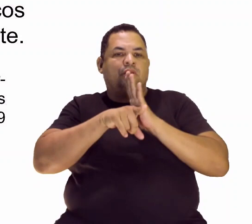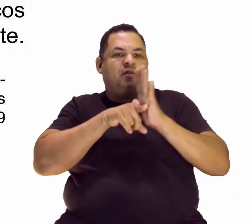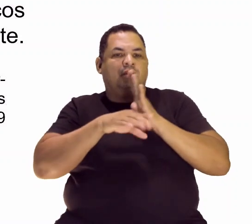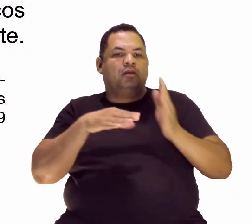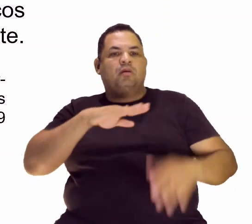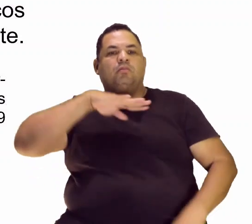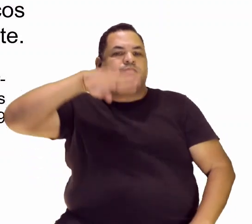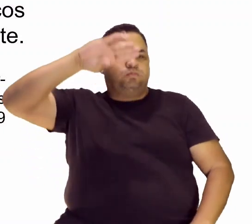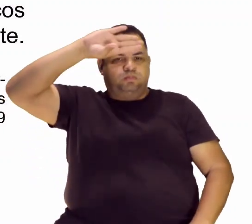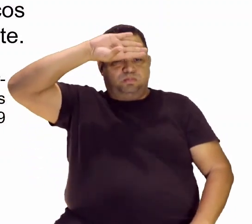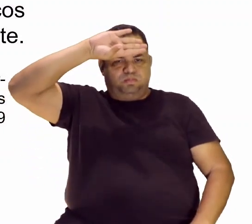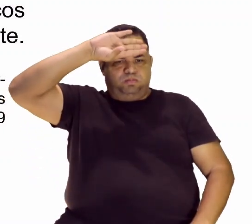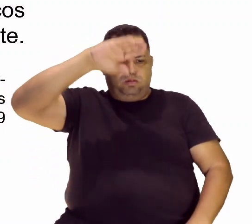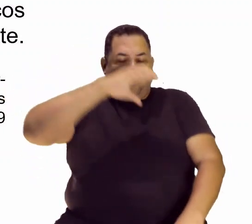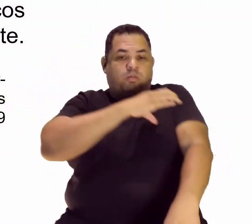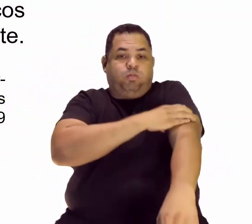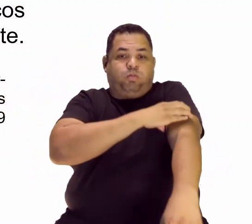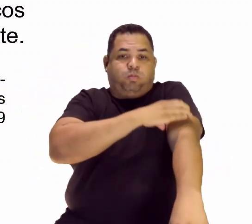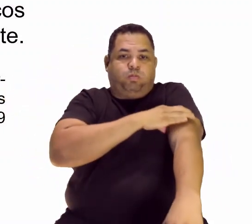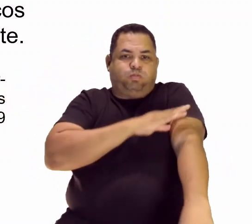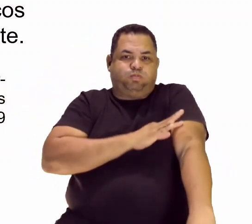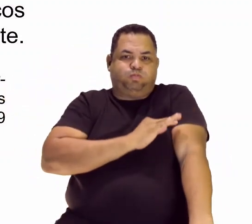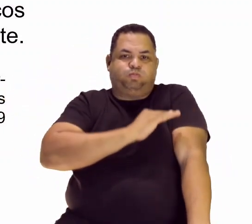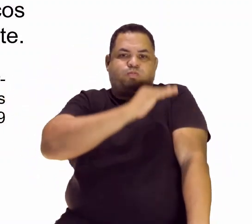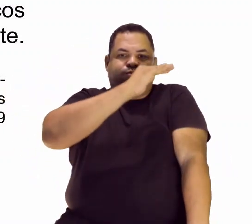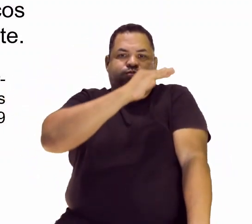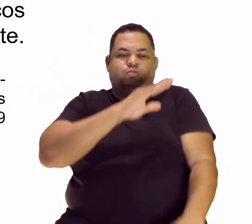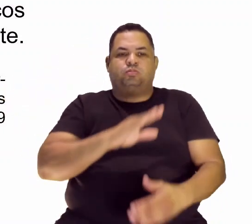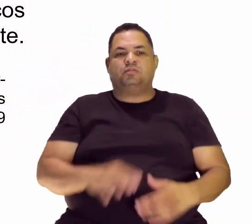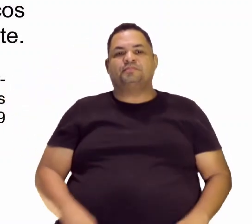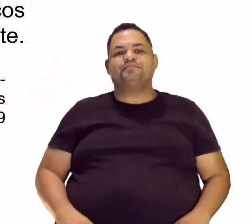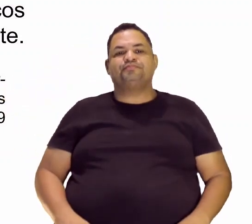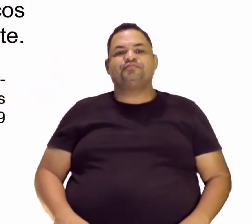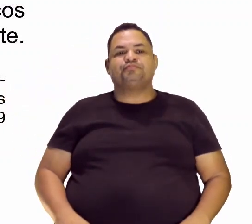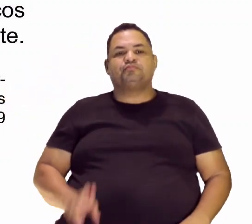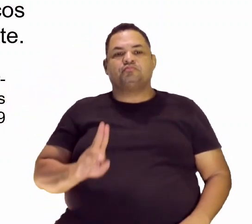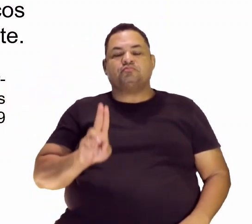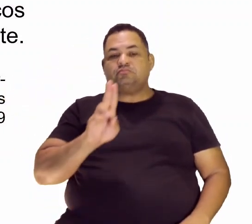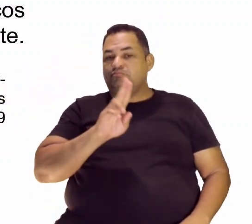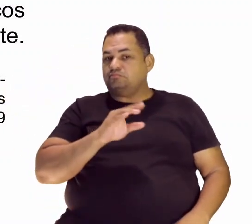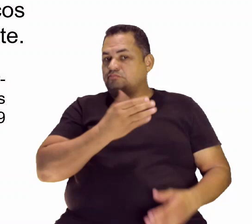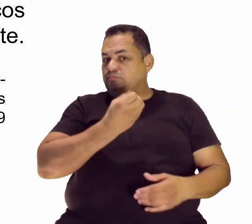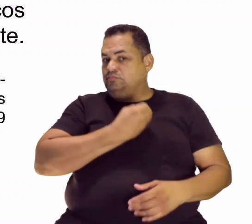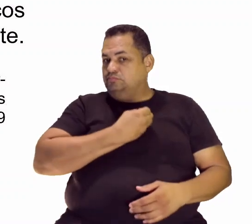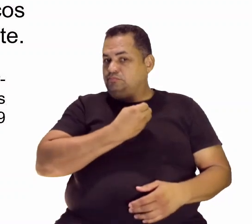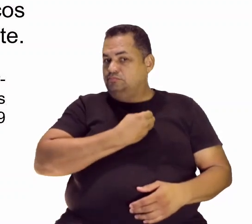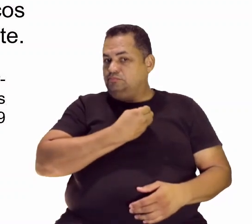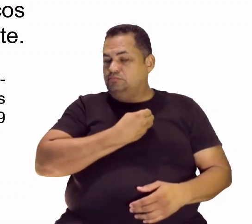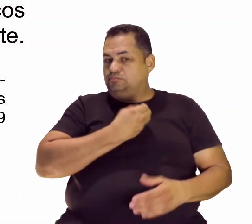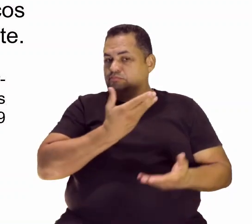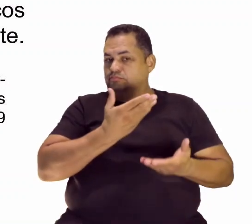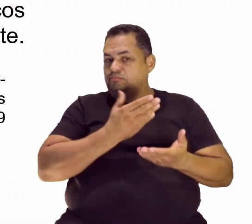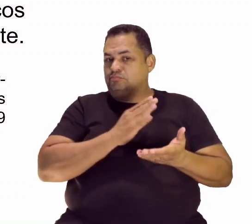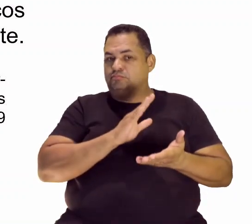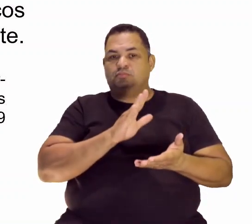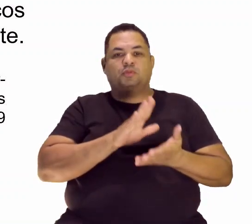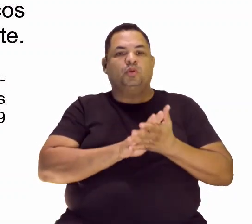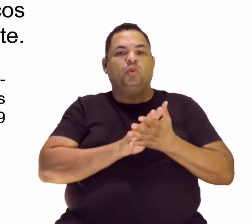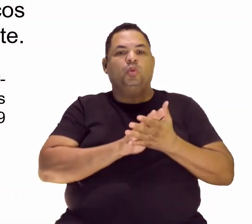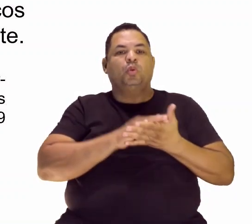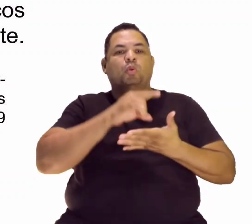febre ou hipertensão, respectivamente. Por meio de nota, o Ministério da Saúde